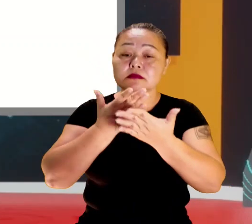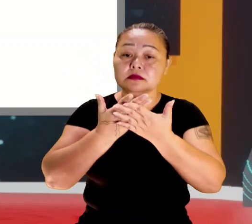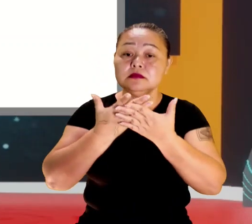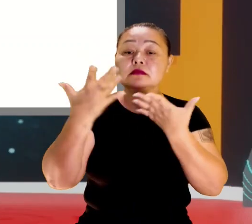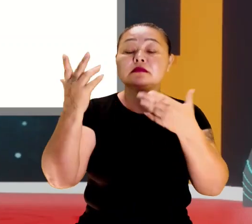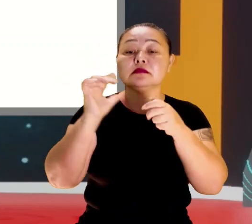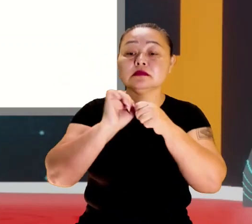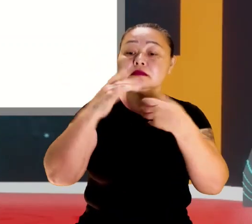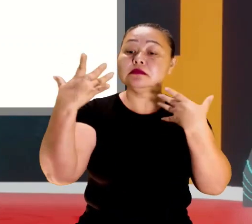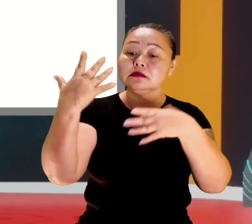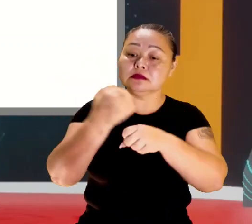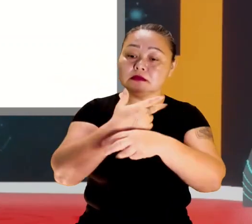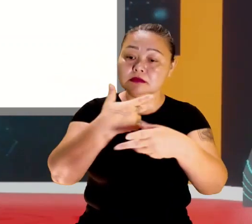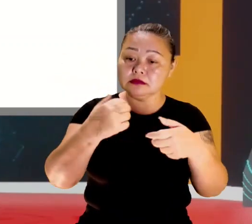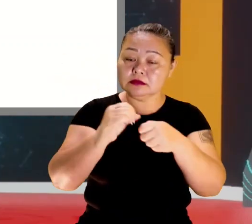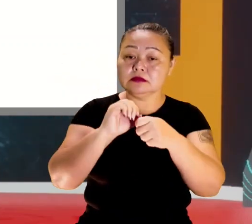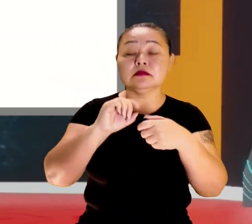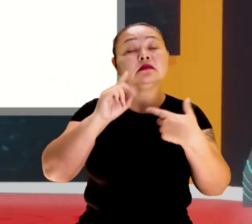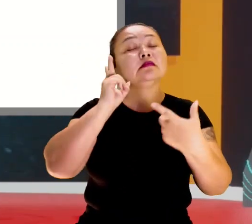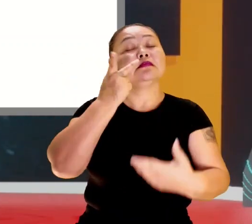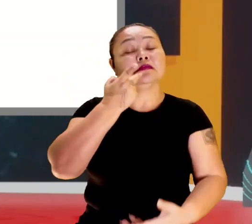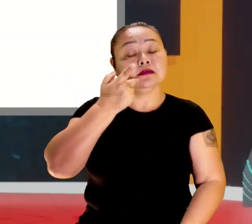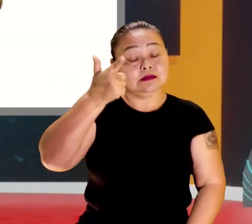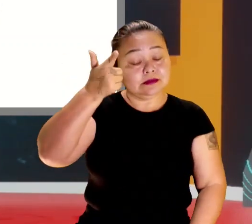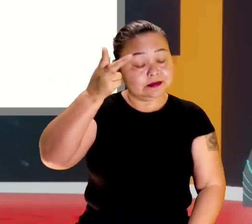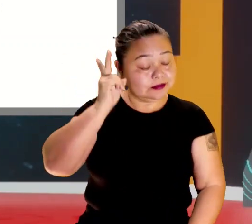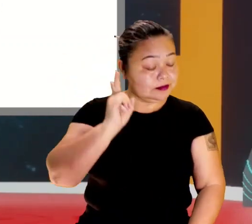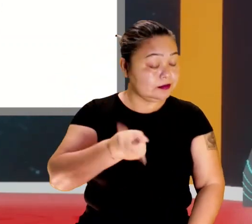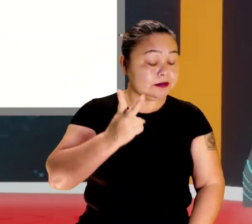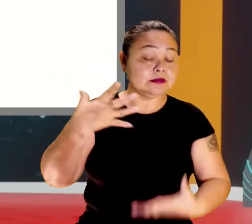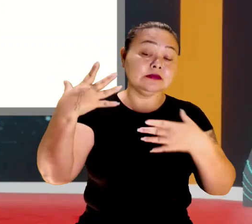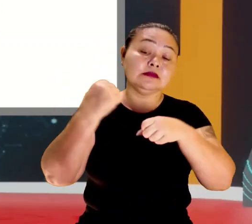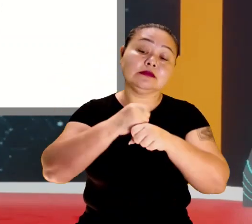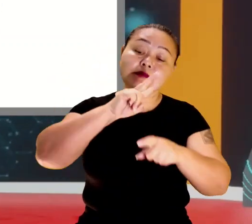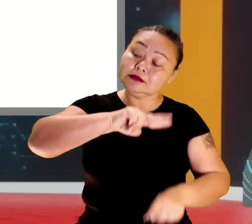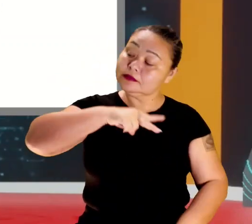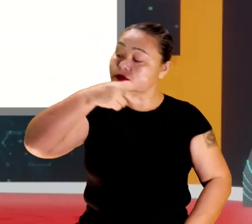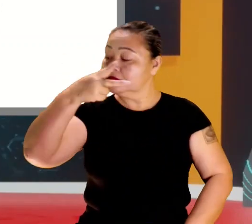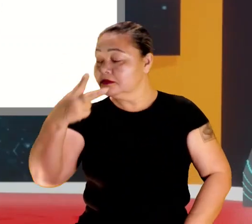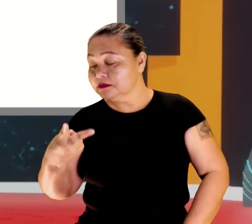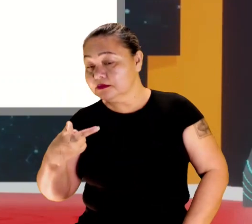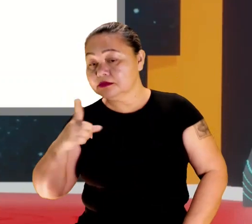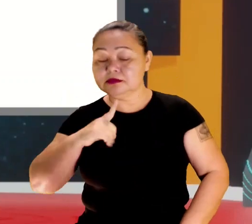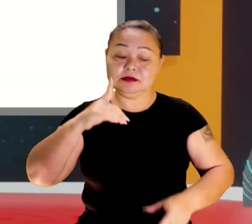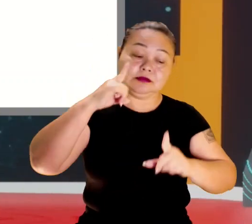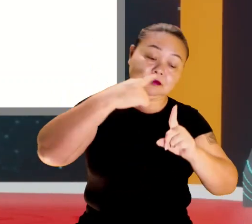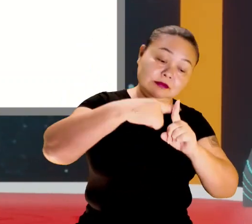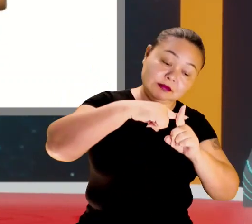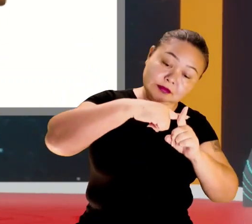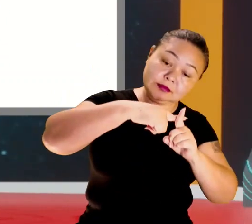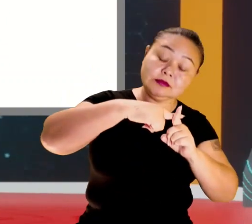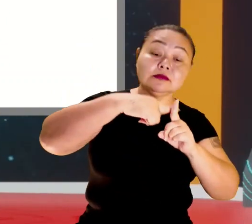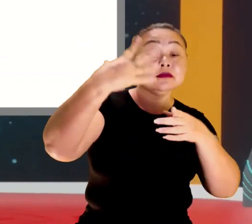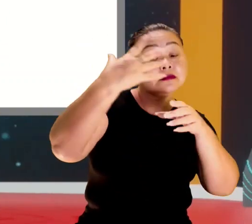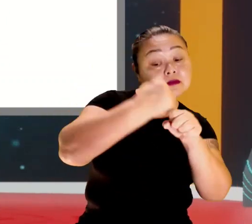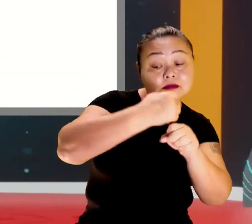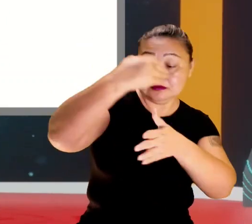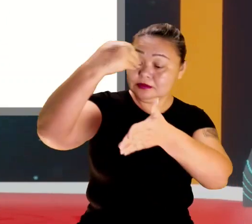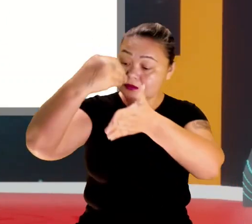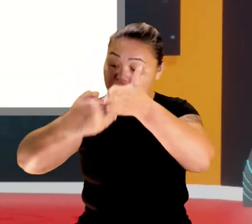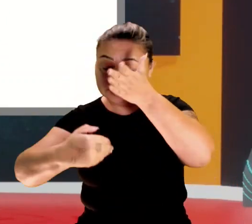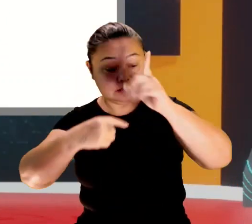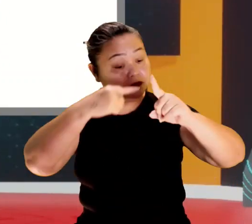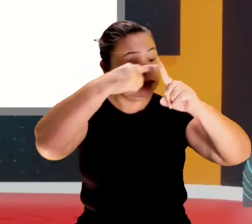nós ressaltávamos sempre, né? Operação inversa, da adição é a subtração, da multiplicação